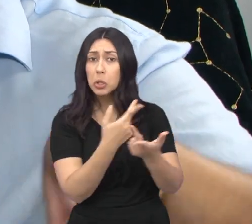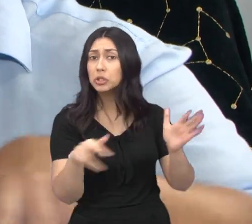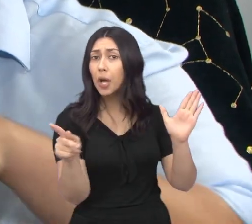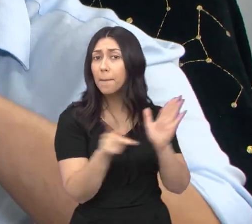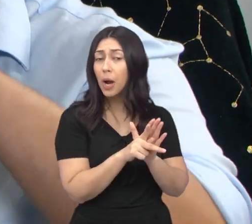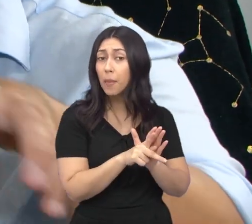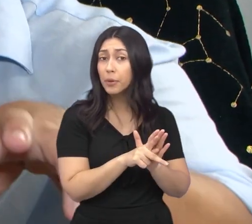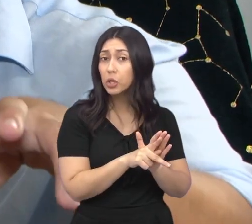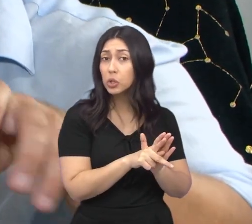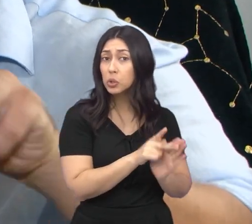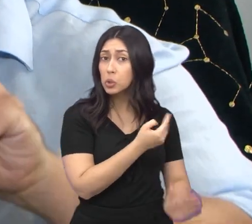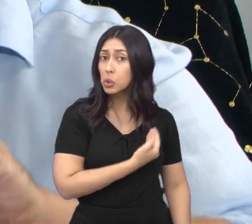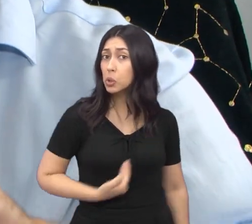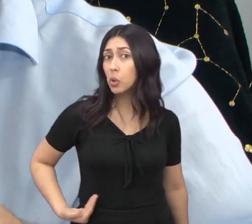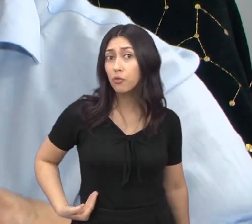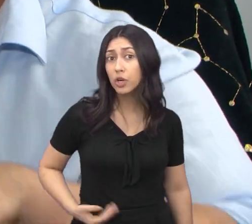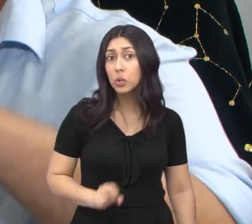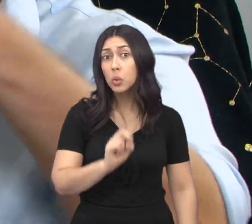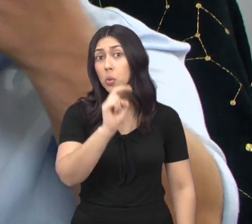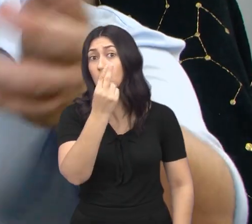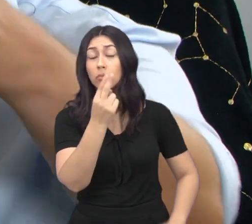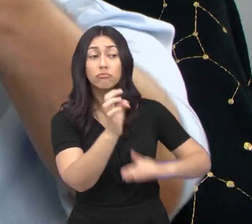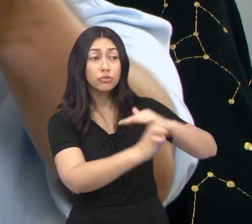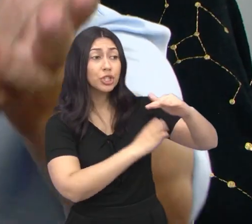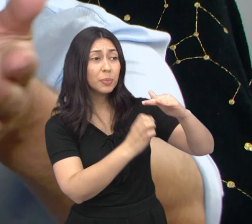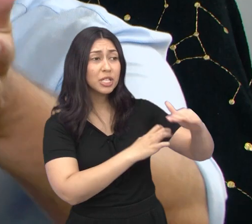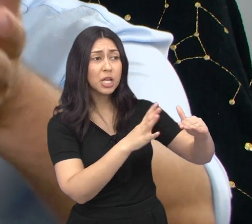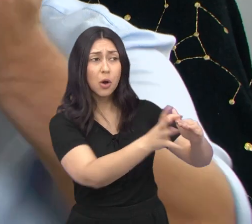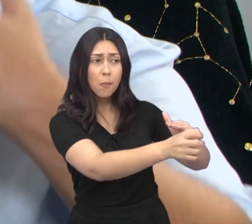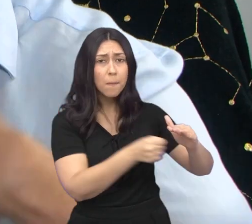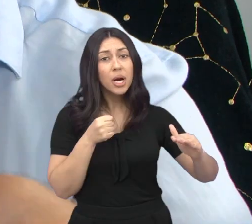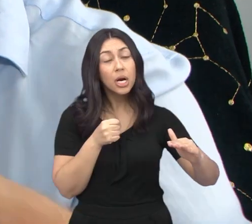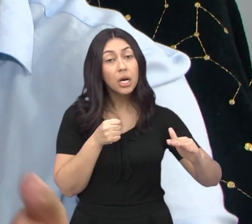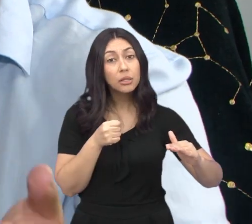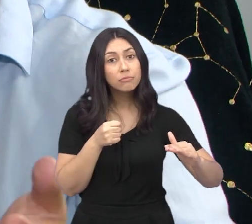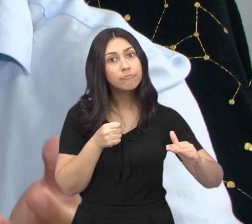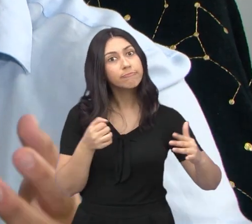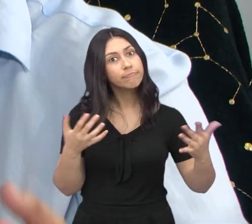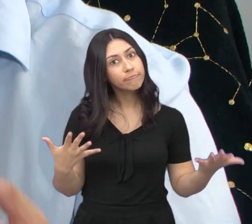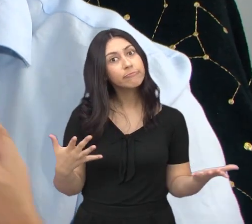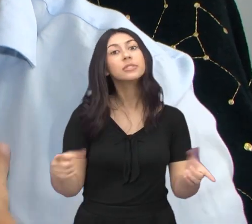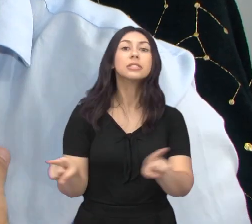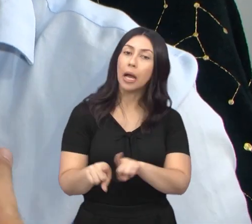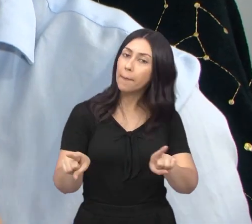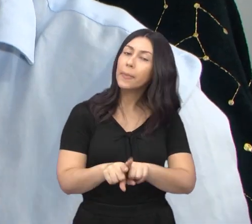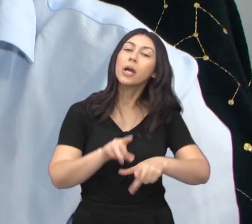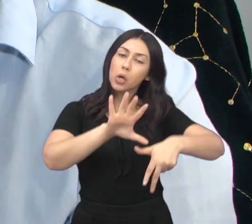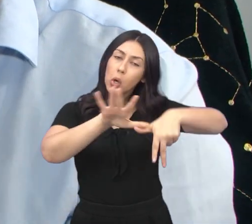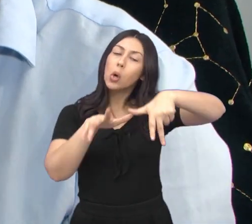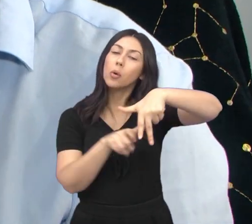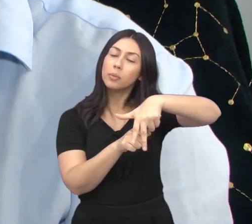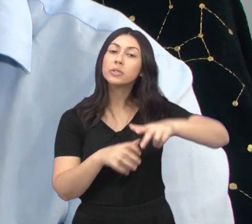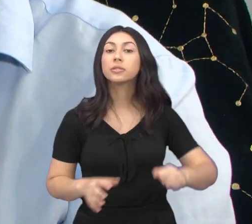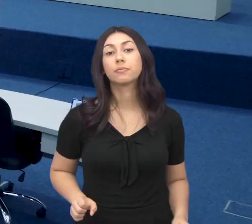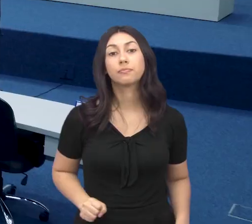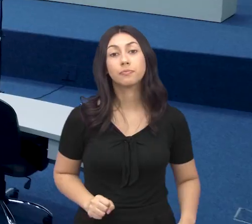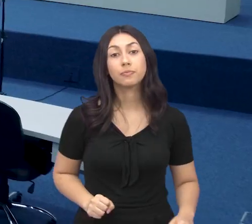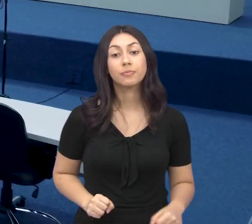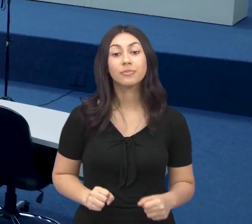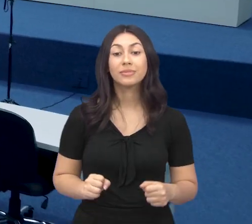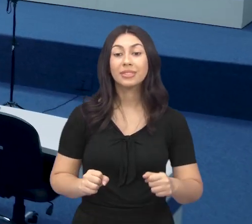de recursos que são públicos, que são de terceiros, de uma empresa, por exemplo, mas que não pertencem a nós, para nós. Isso é uma forma de